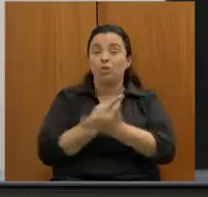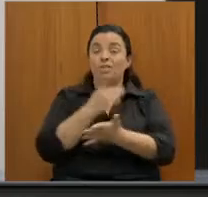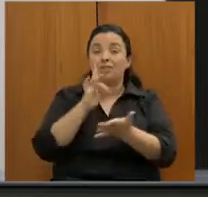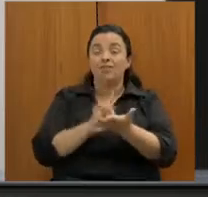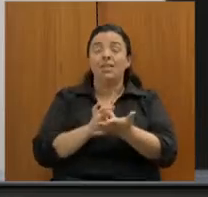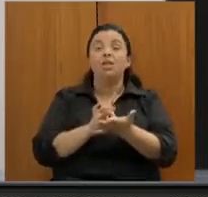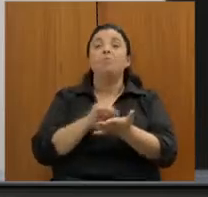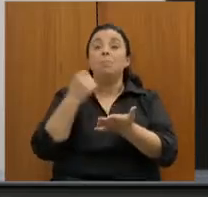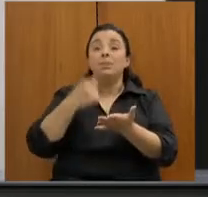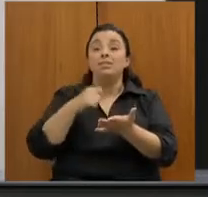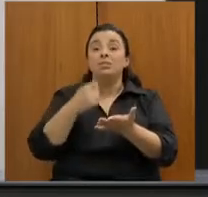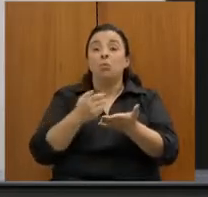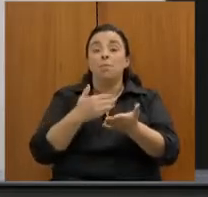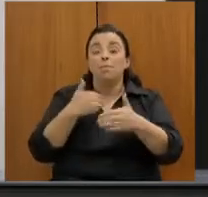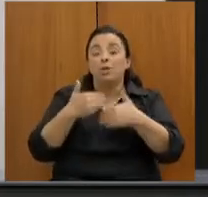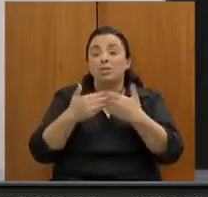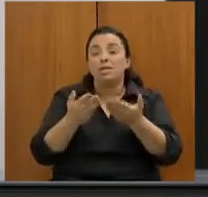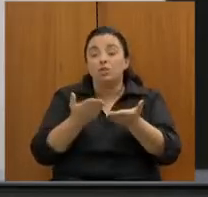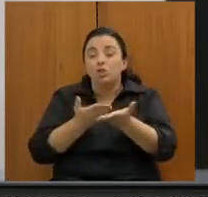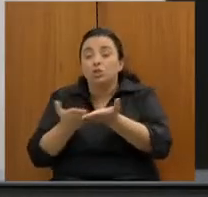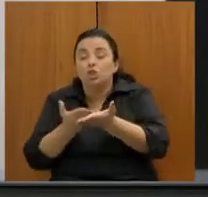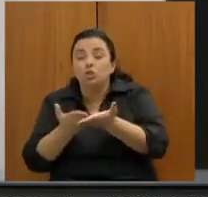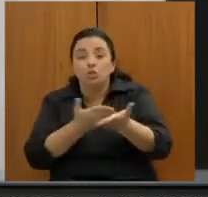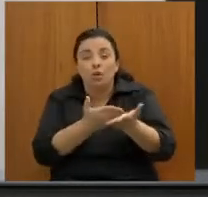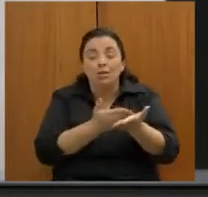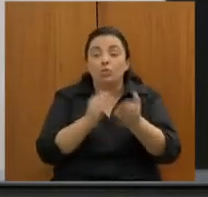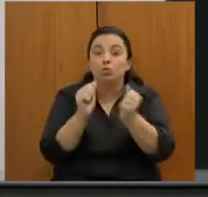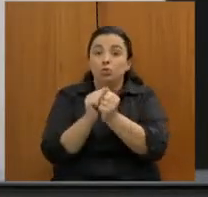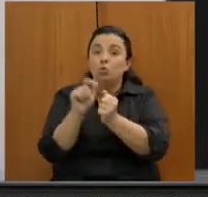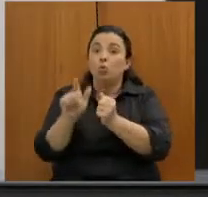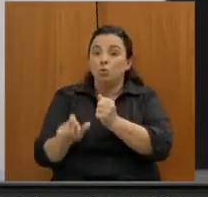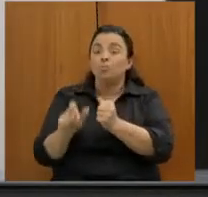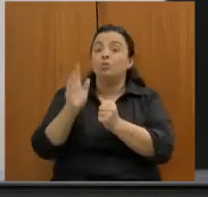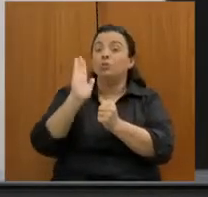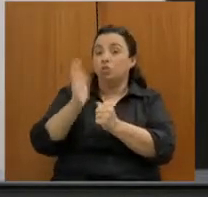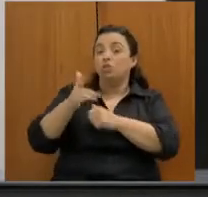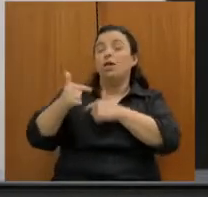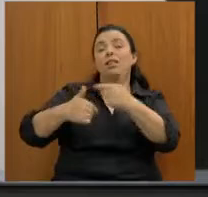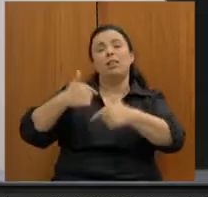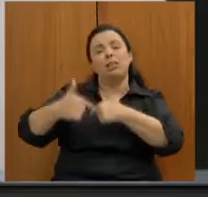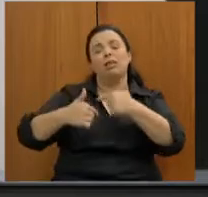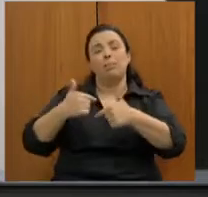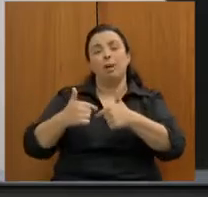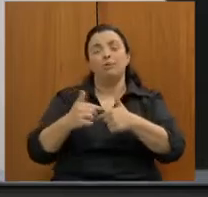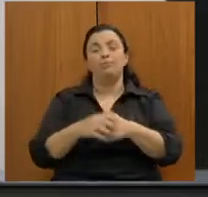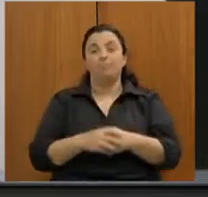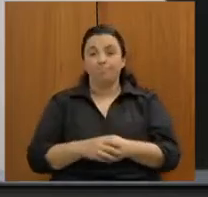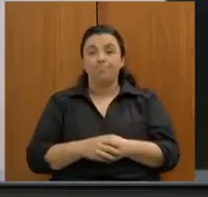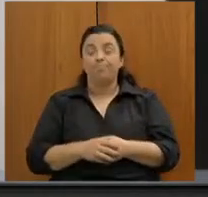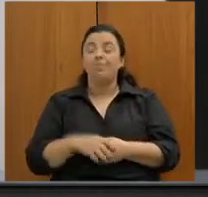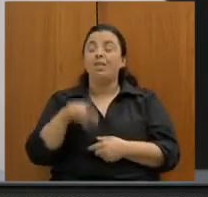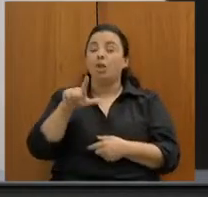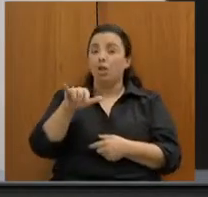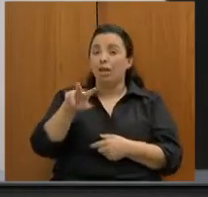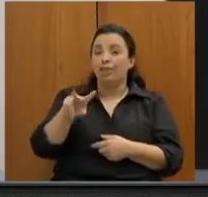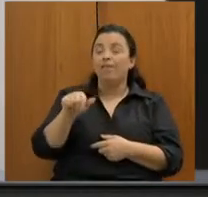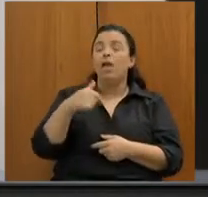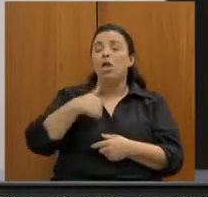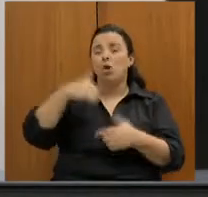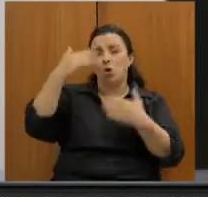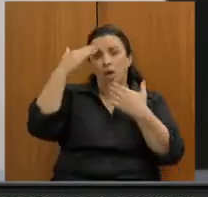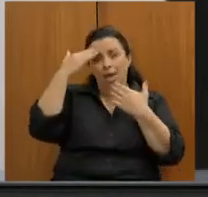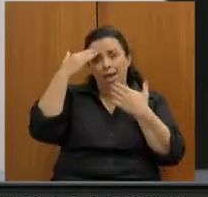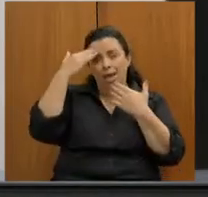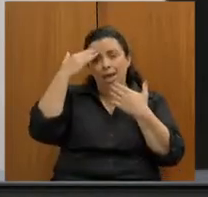um processo de valorização daqueles que já estão atuando E aí Elisa quer aqui também aproveitar um agradecimento